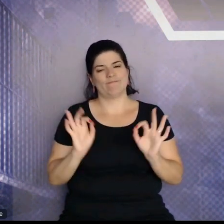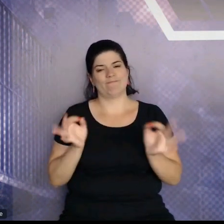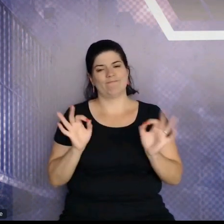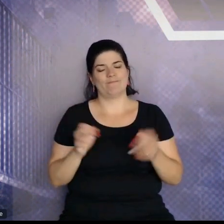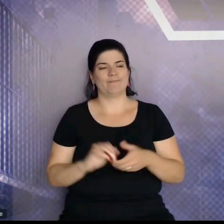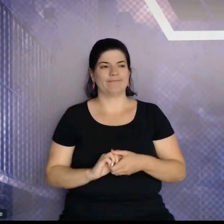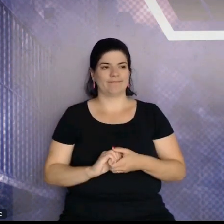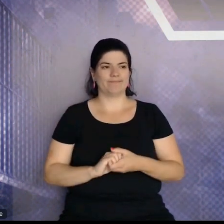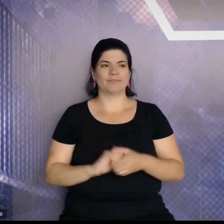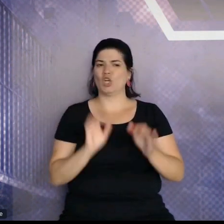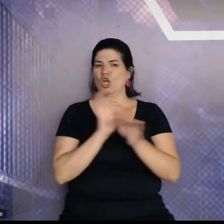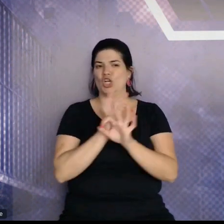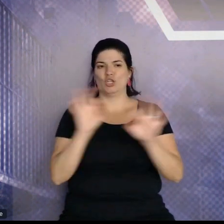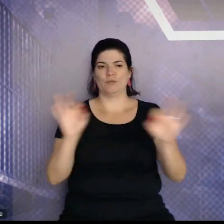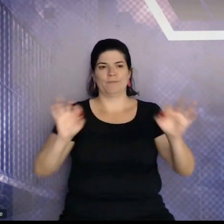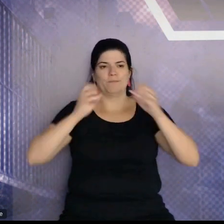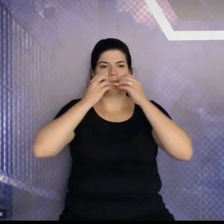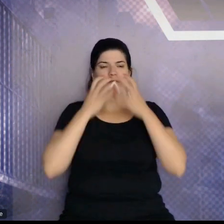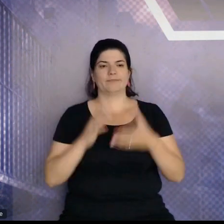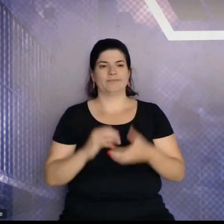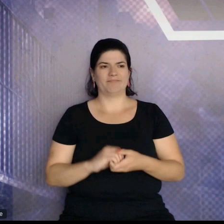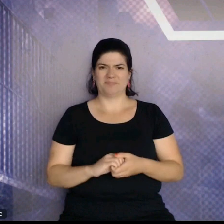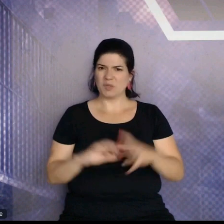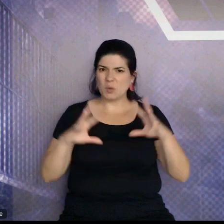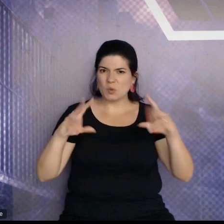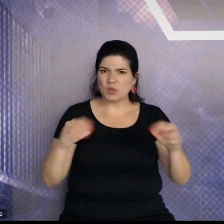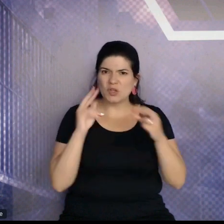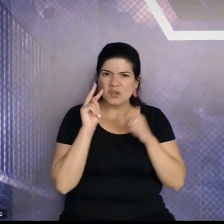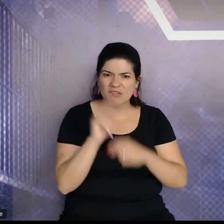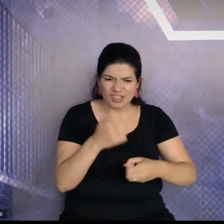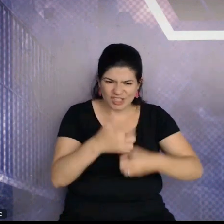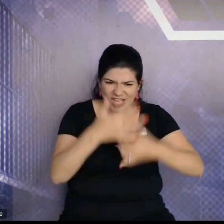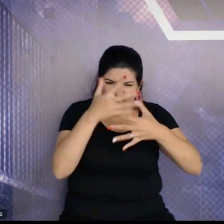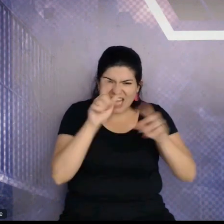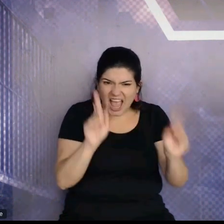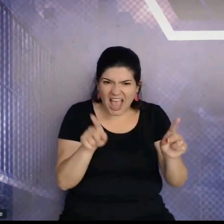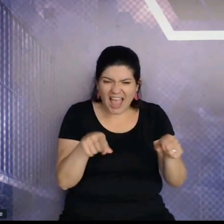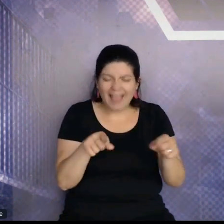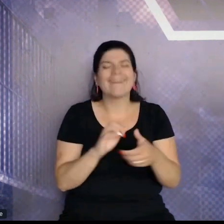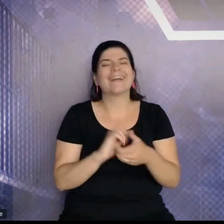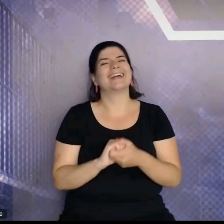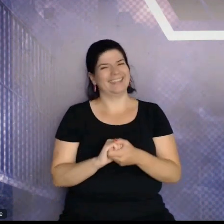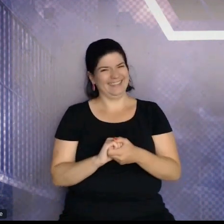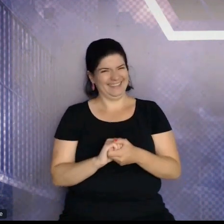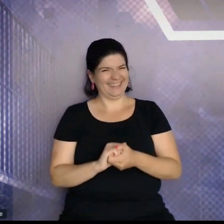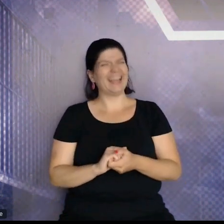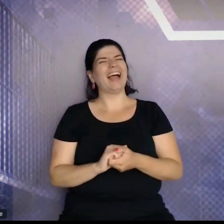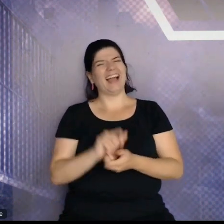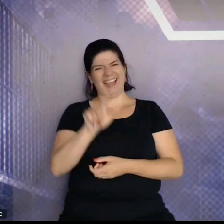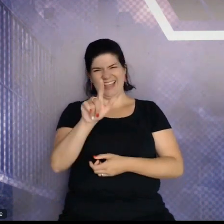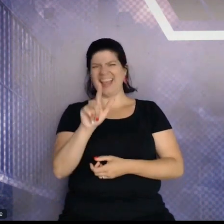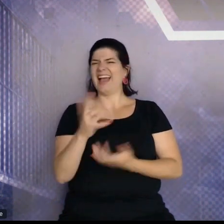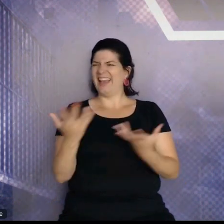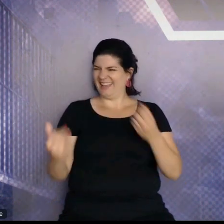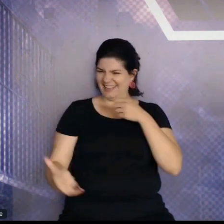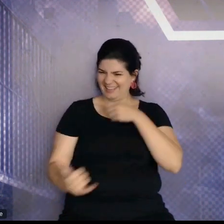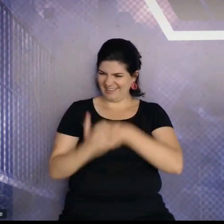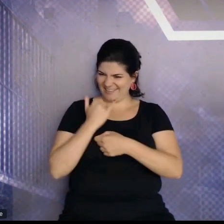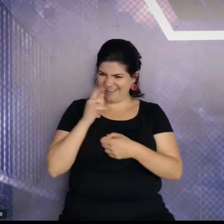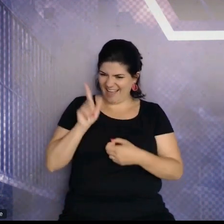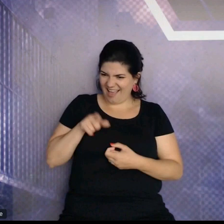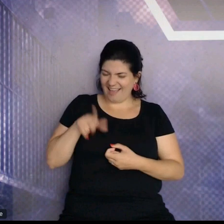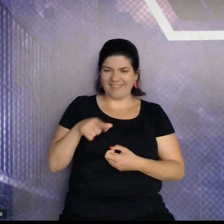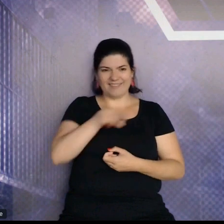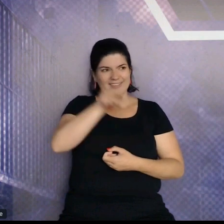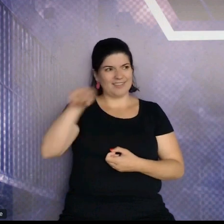Legal. Ótimo. Tá todo mundo olhando o chat, gente. Não, mentira. Vocês estão me sacaneando, né? Eu